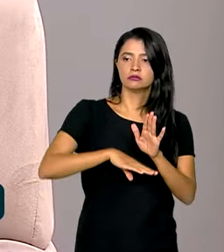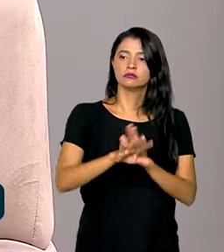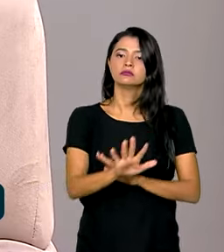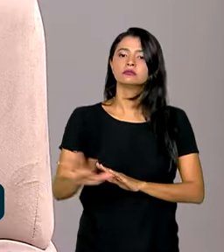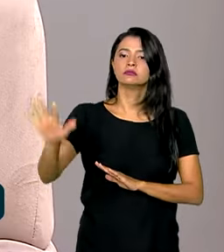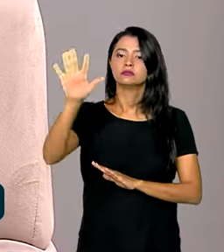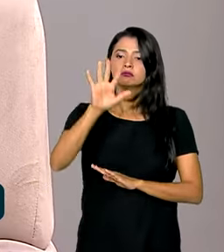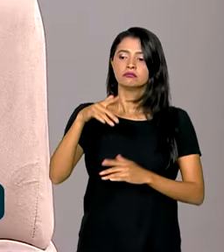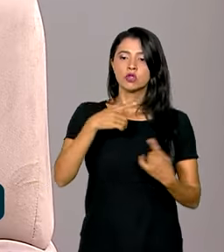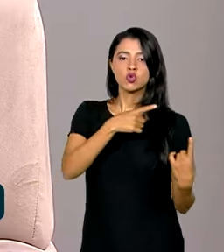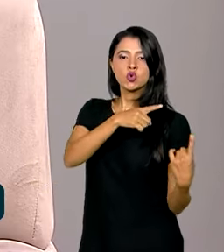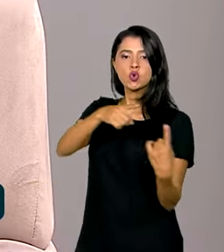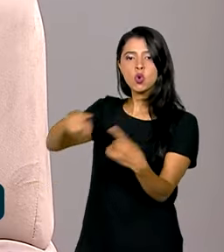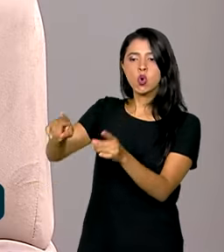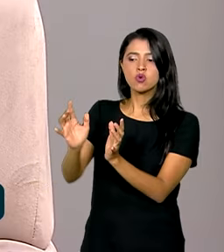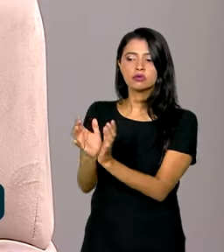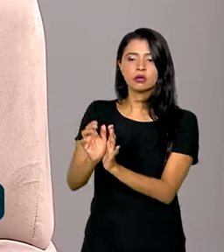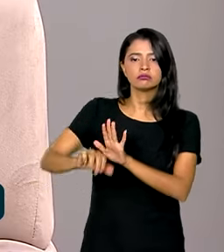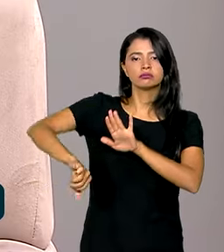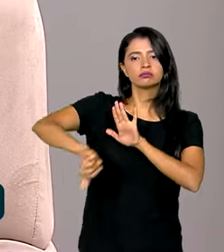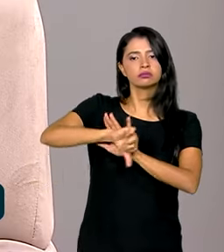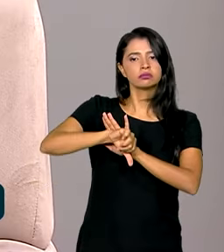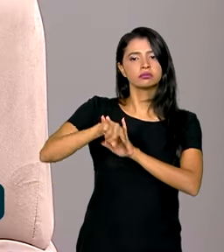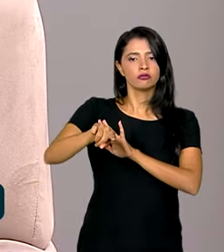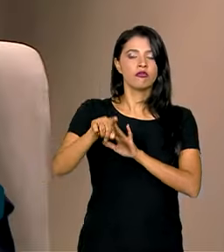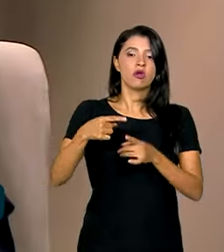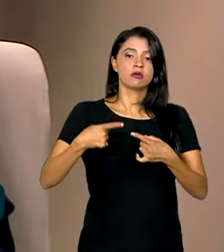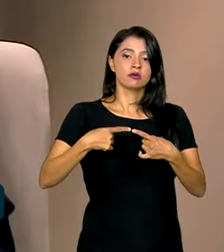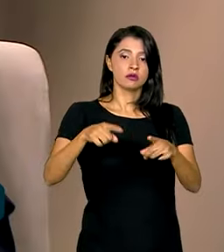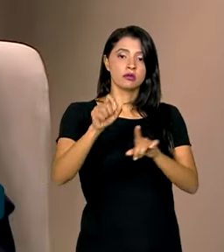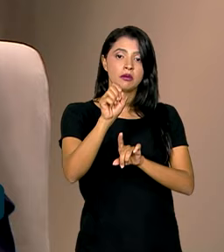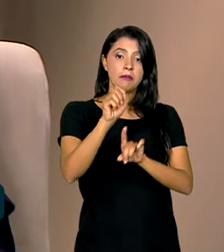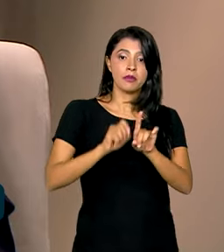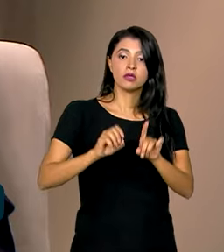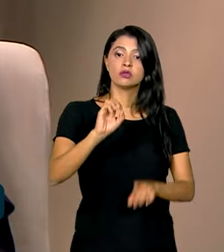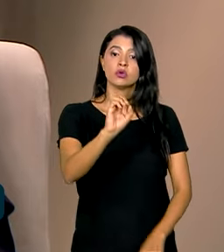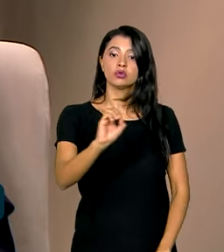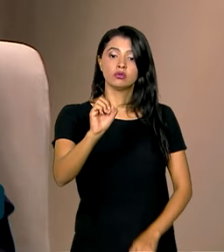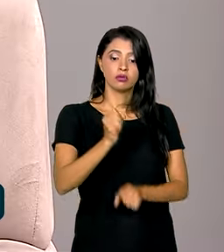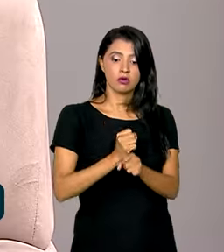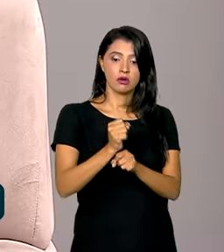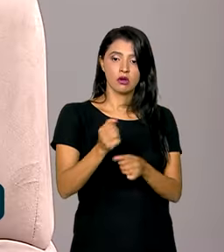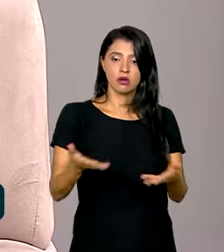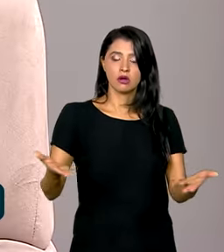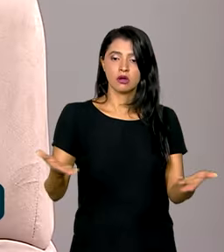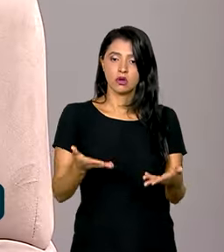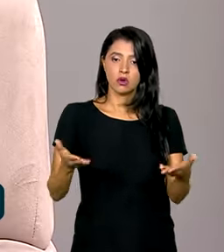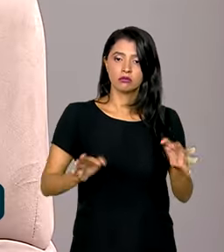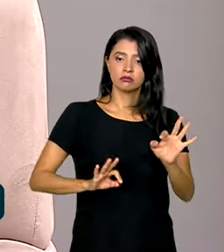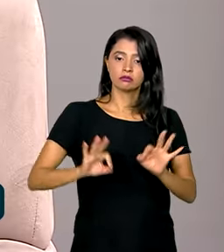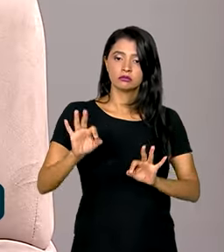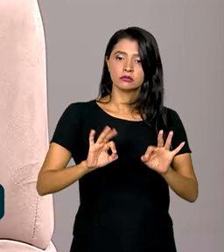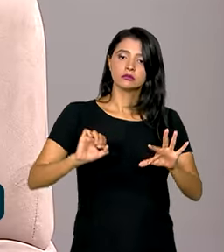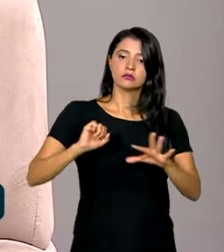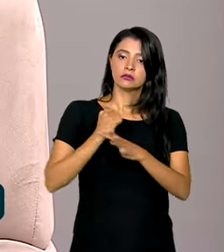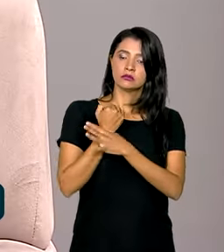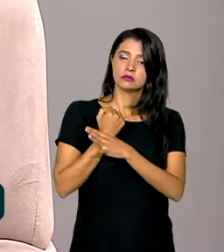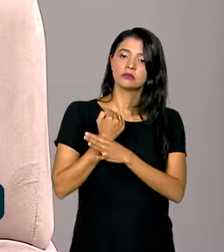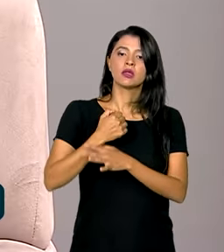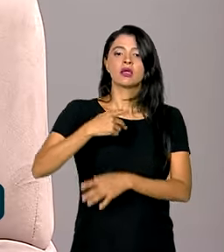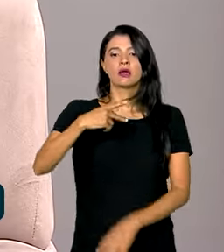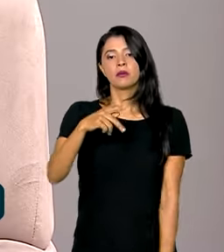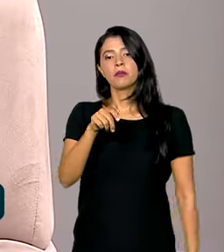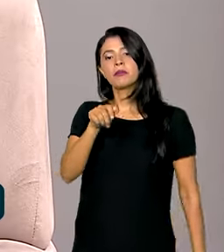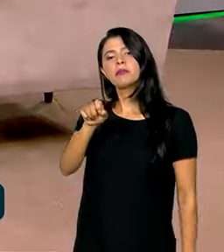Enfrentamento a Organizações Criminosas, não é? Foi lançado em outubro deste ano, no âmbito do Plano de Ação e Segurança, o PAS,